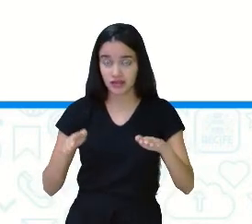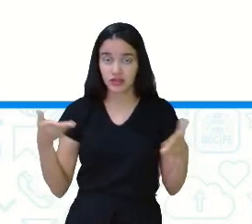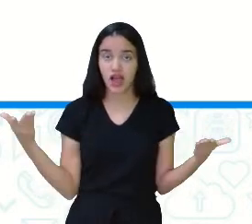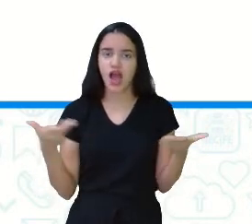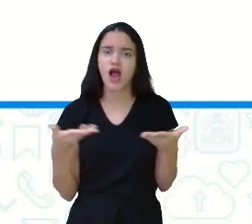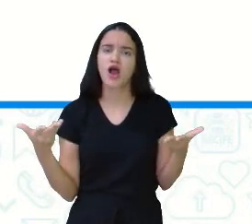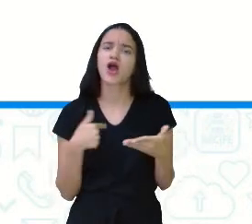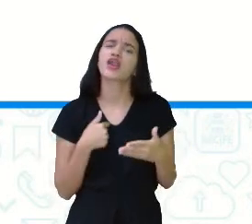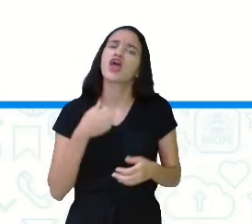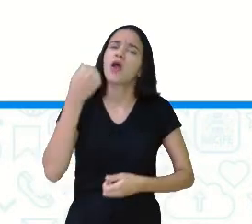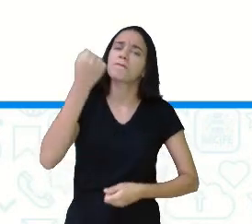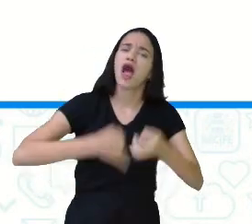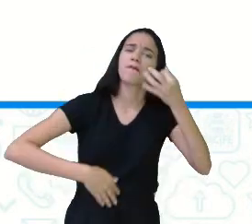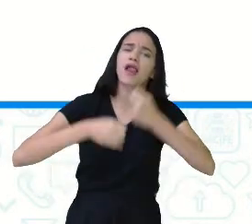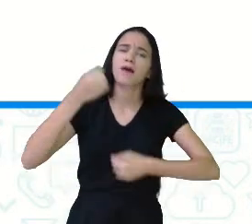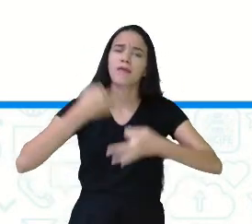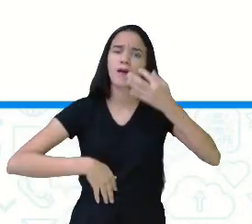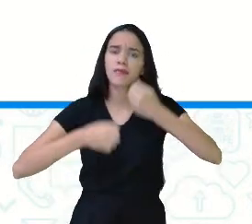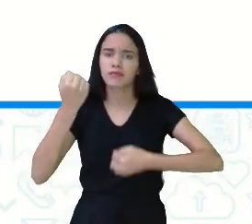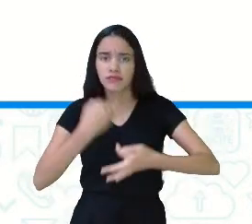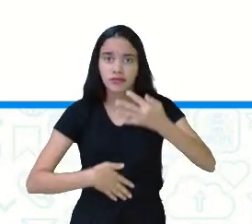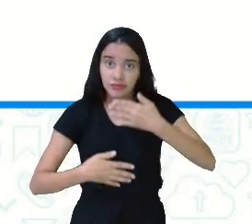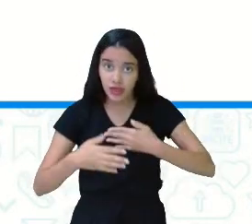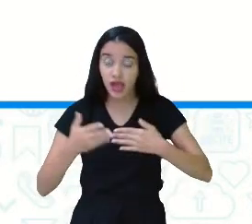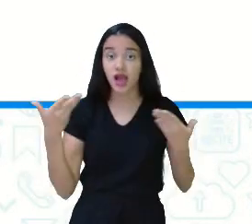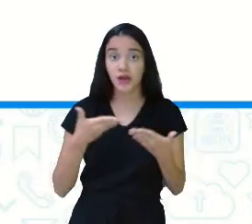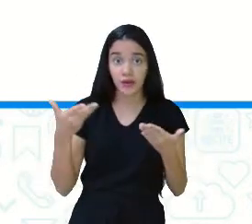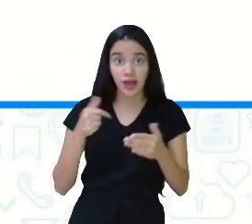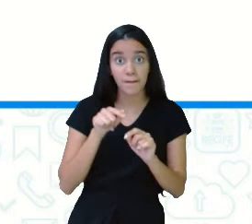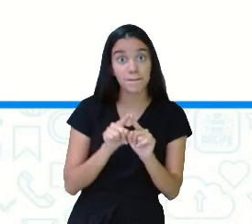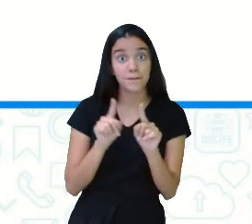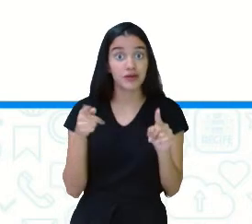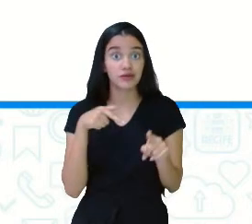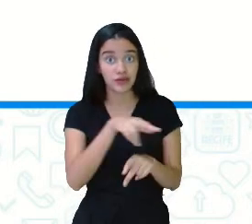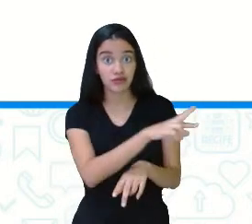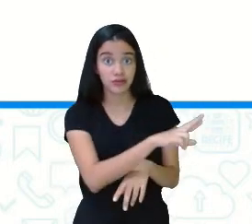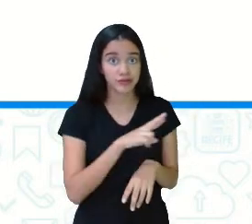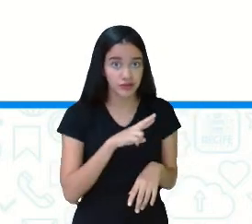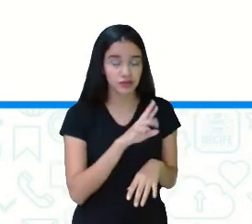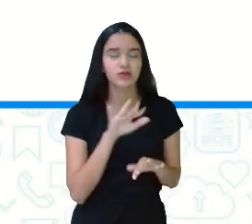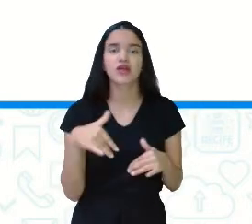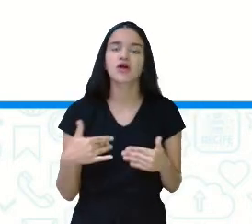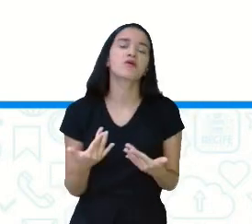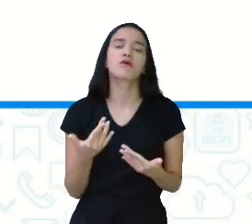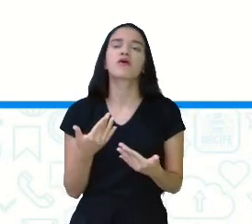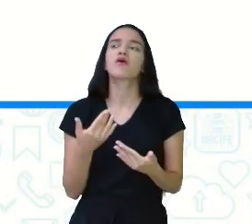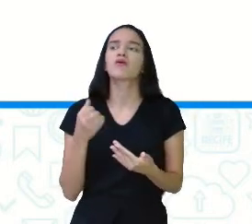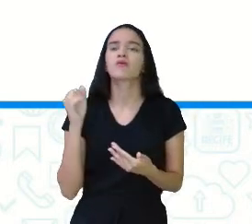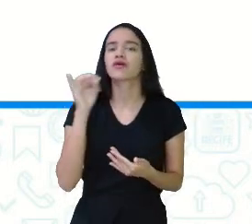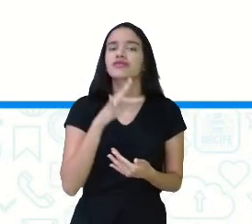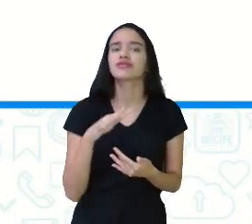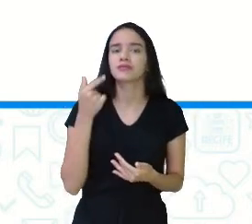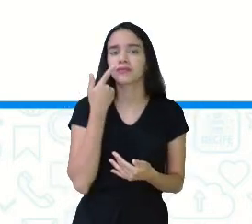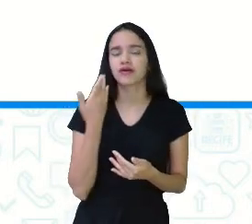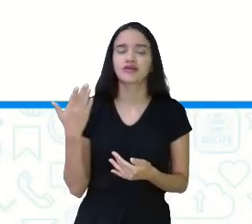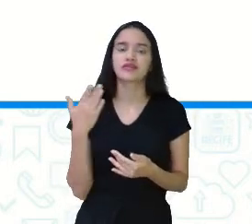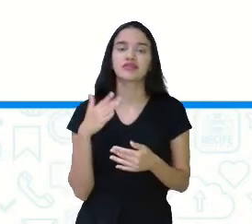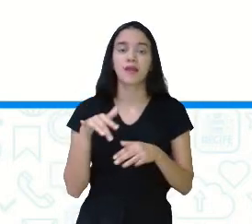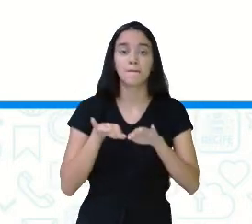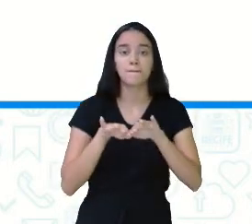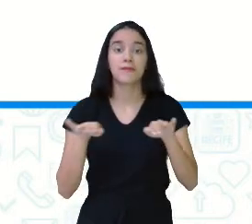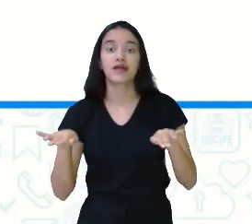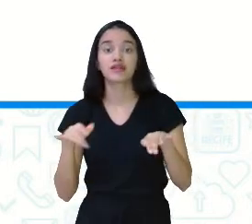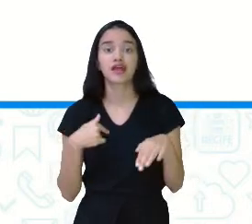muito, vocês disseram que estão com fome, mas eu quero que me respondam. Quais figuras geométricas planas